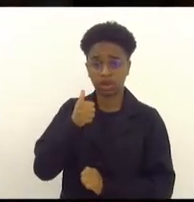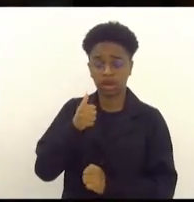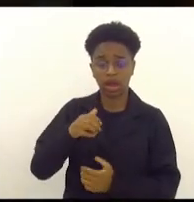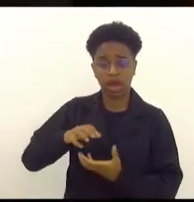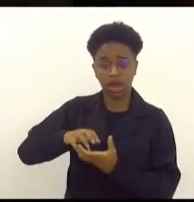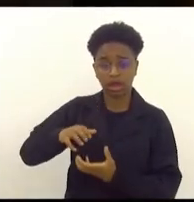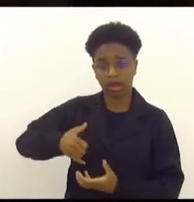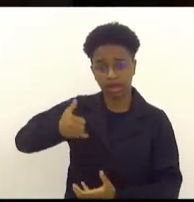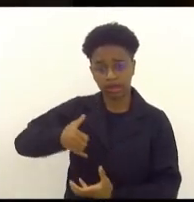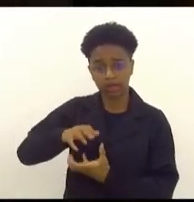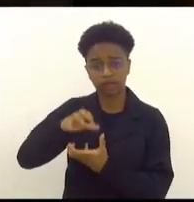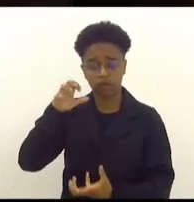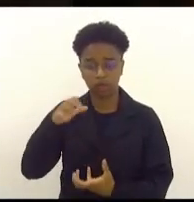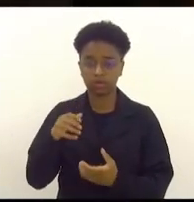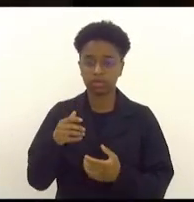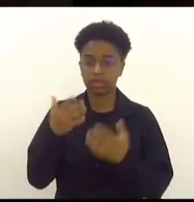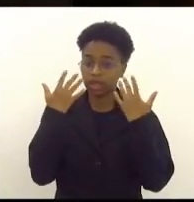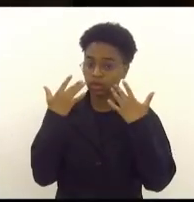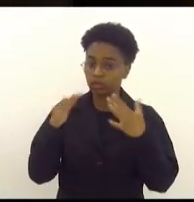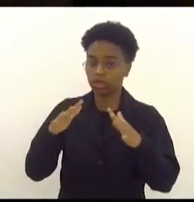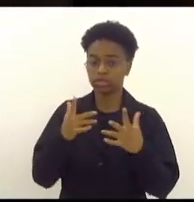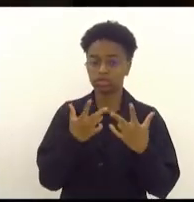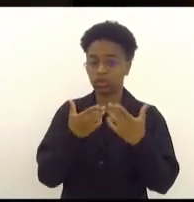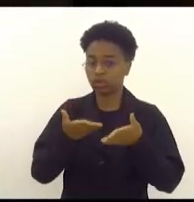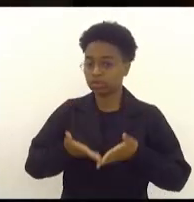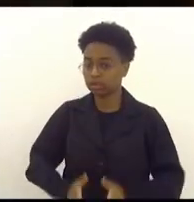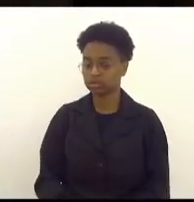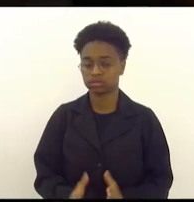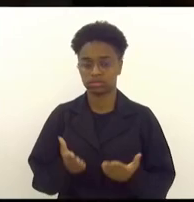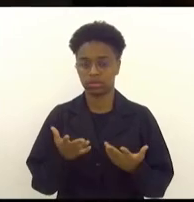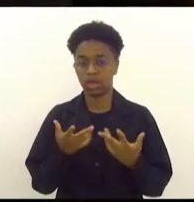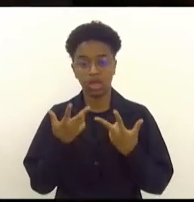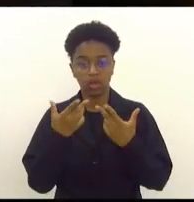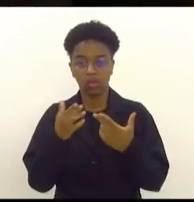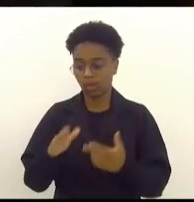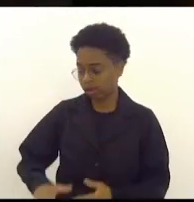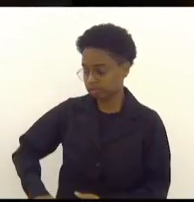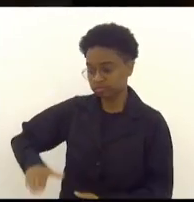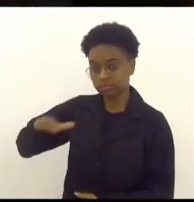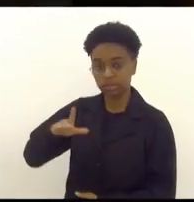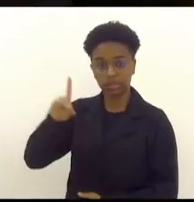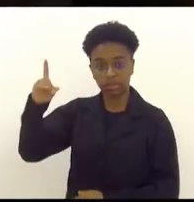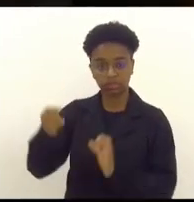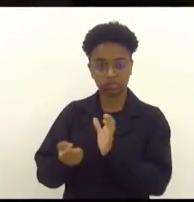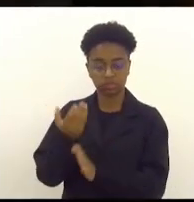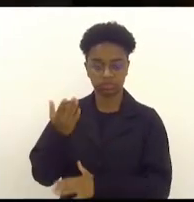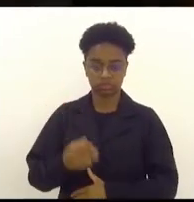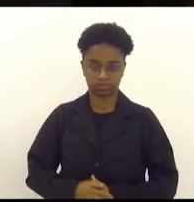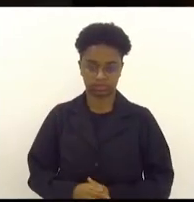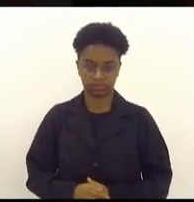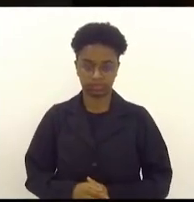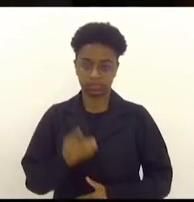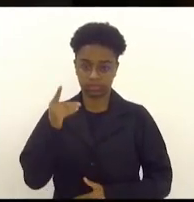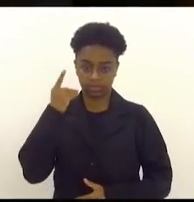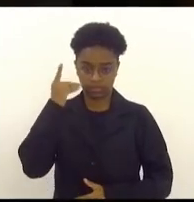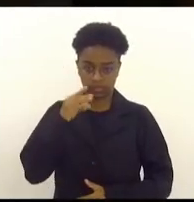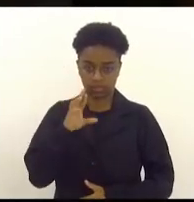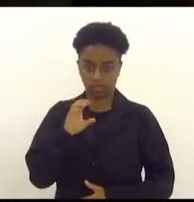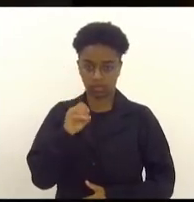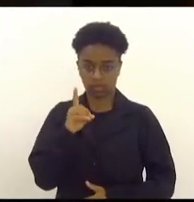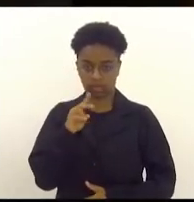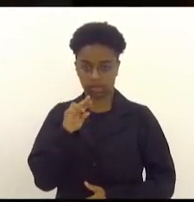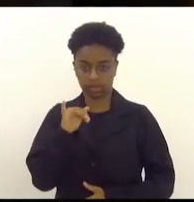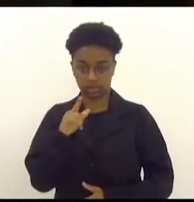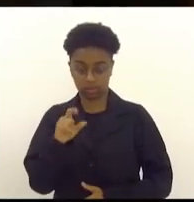natureza conforme vieram o mundo conforme foram criados por Deus Deputado Rodrigo Bacelar